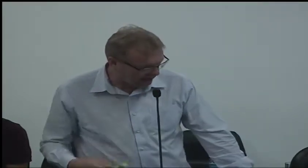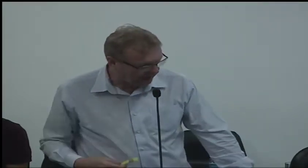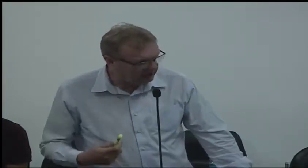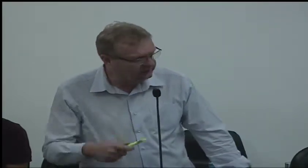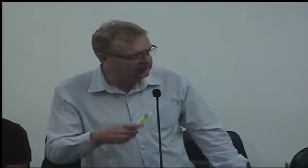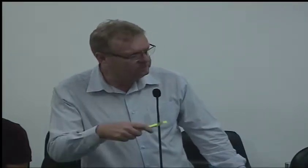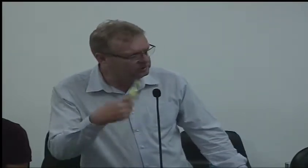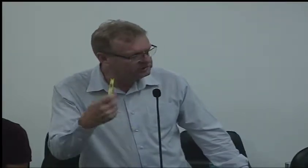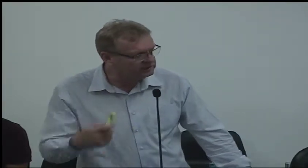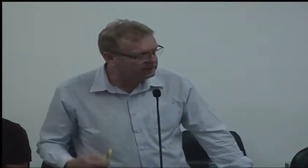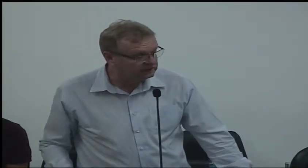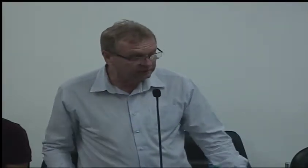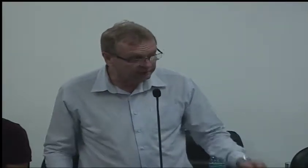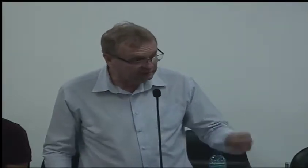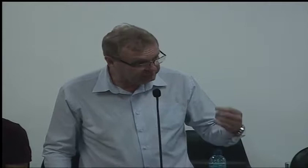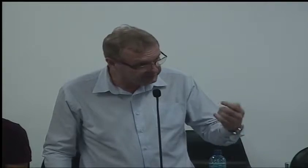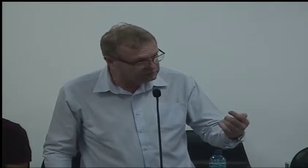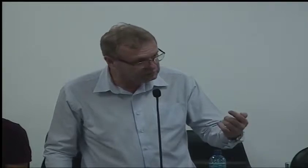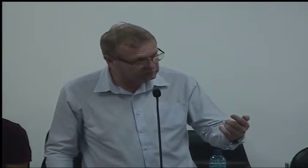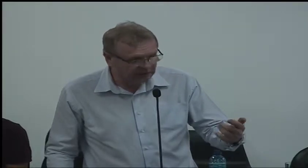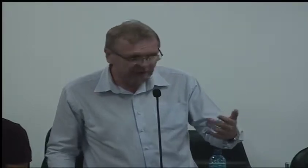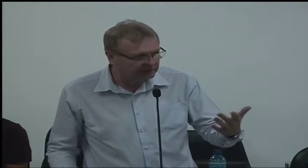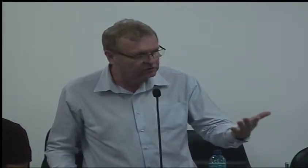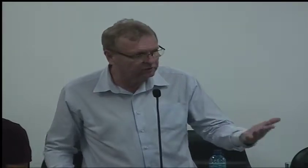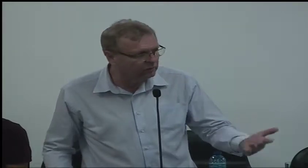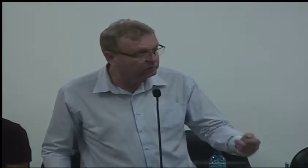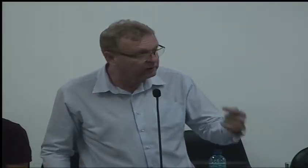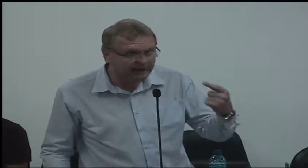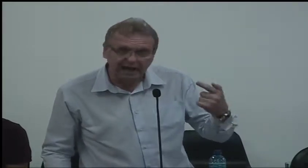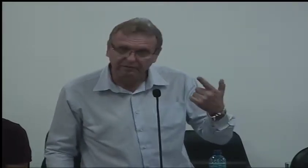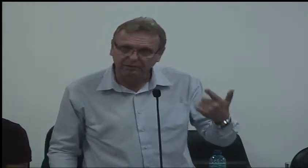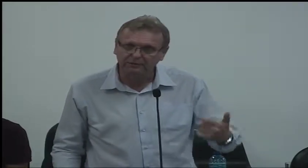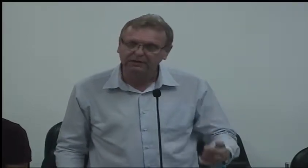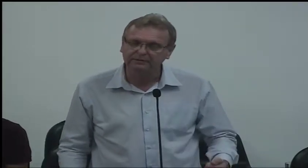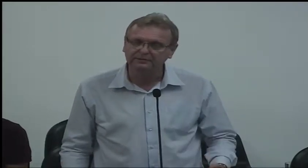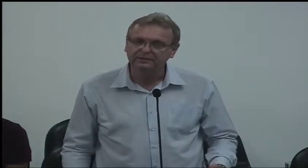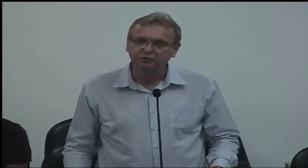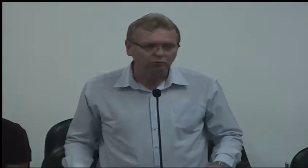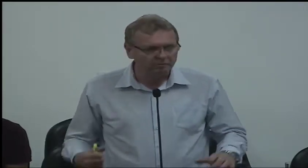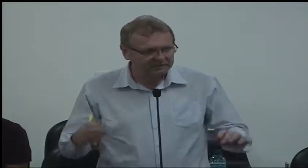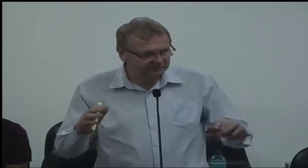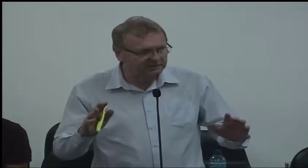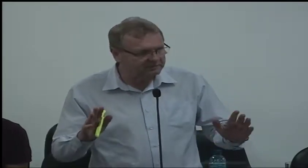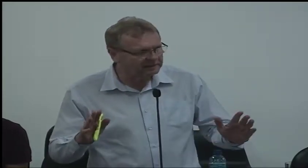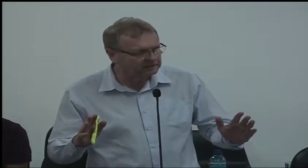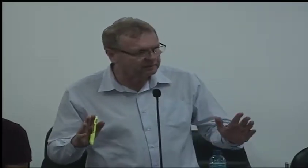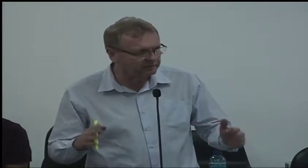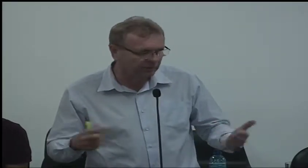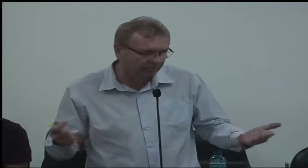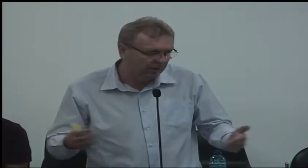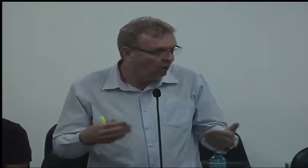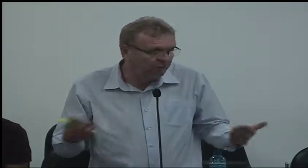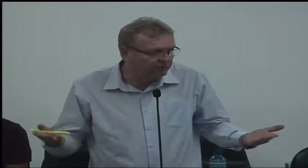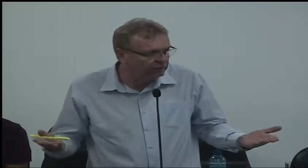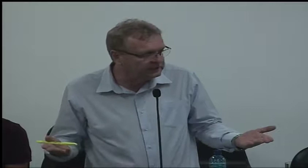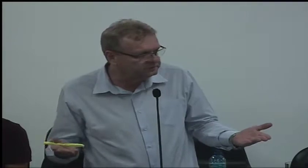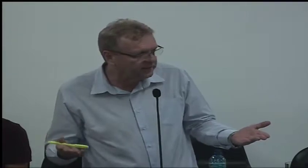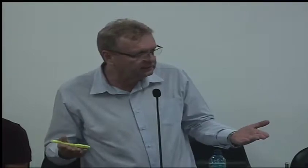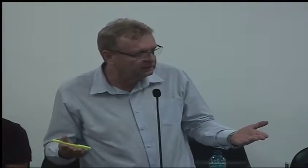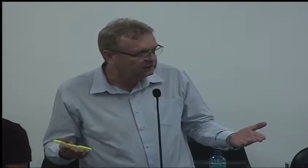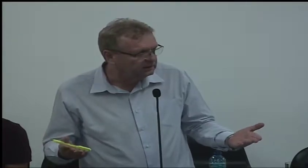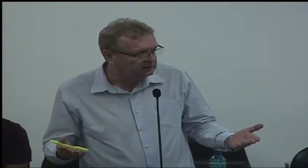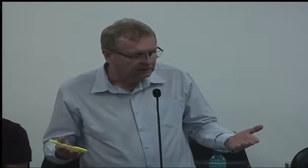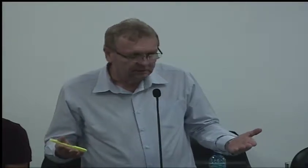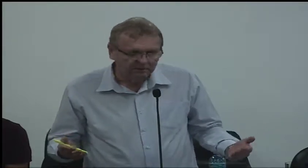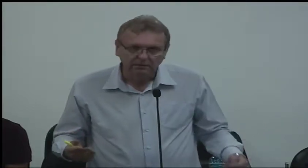rotatória, aquilo vai ter muito acidente, e foi visto que aquilo resolveu um grave problema. No começo teve umas batidas mesmo, porque o povo não